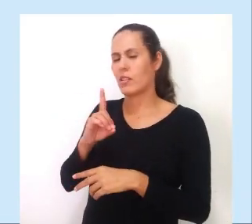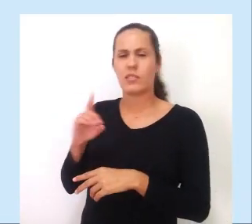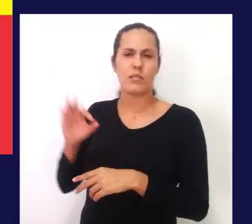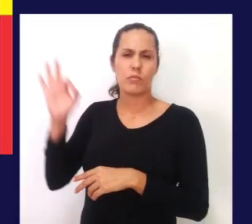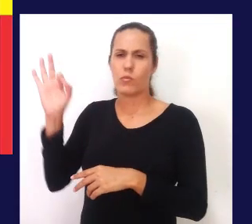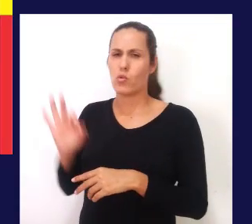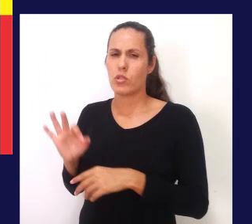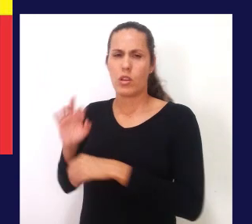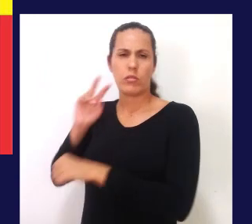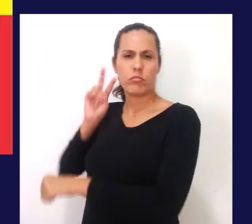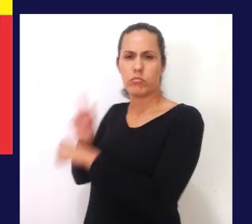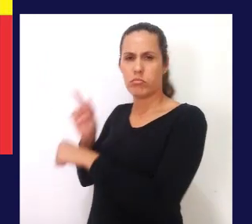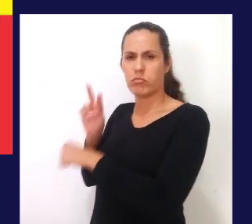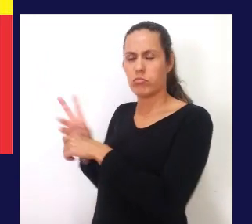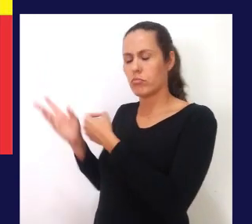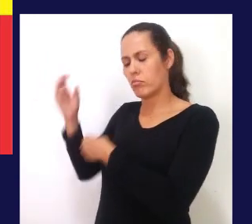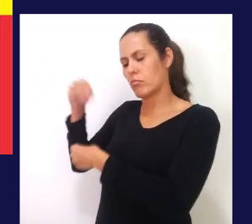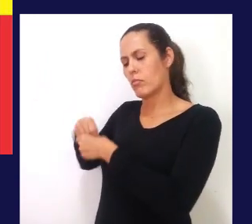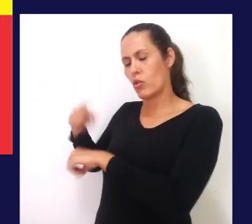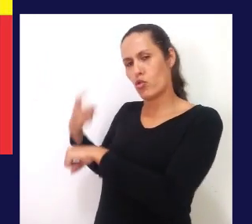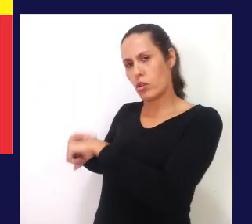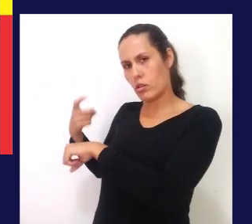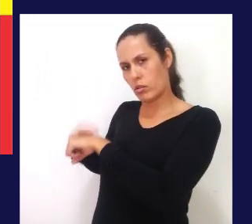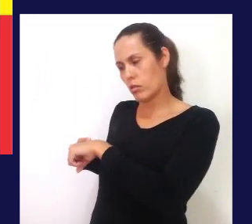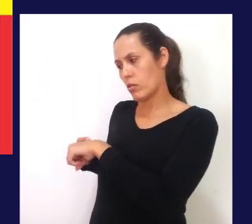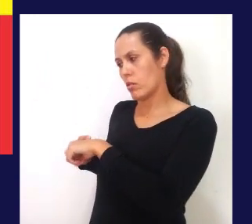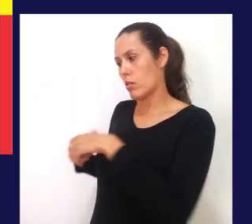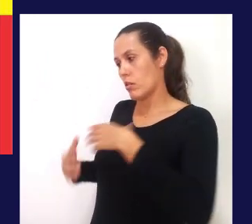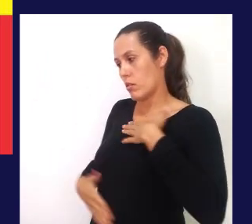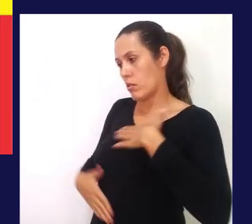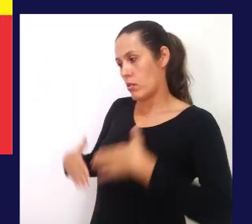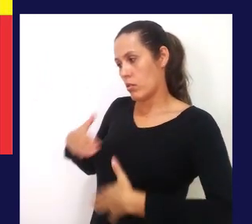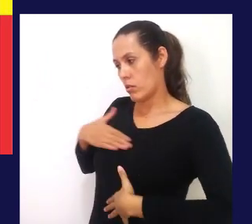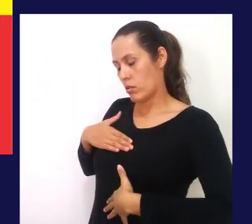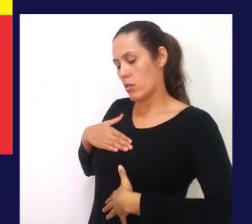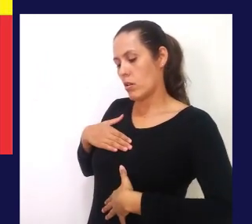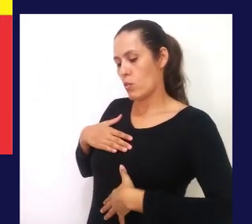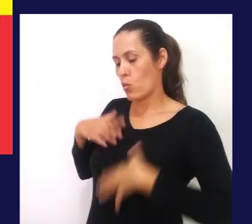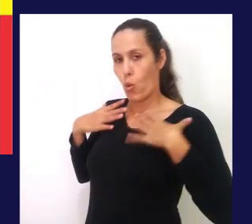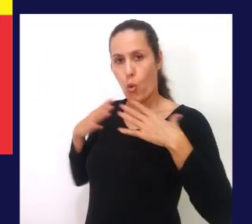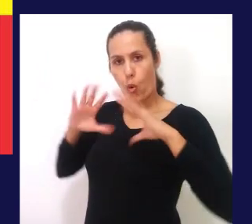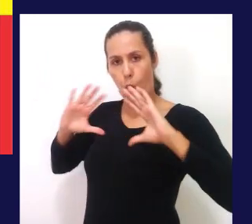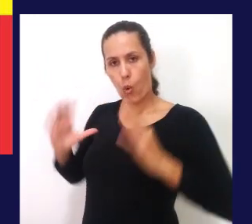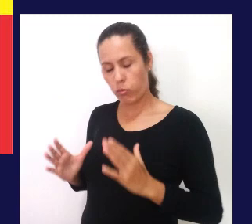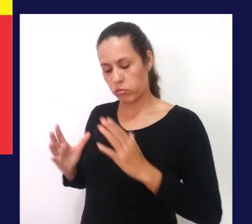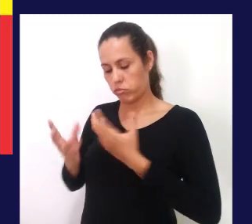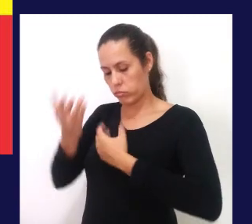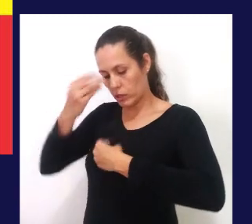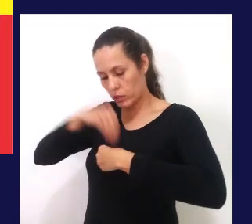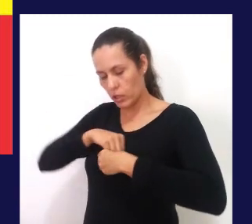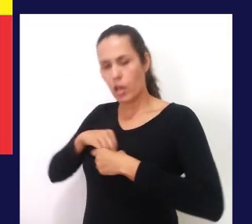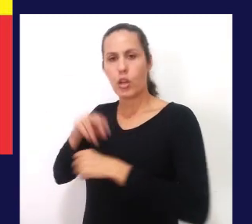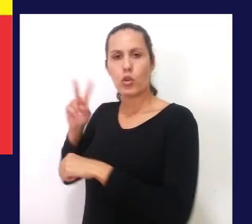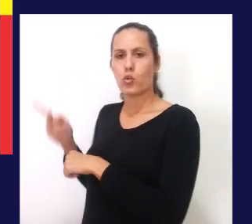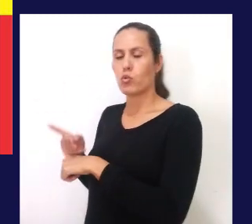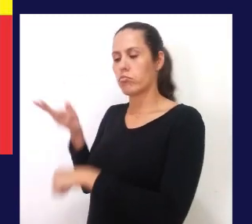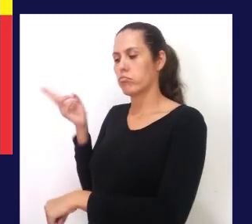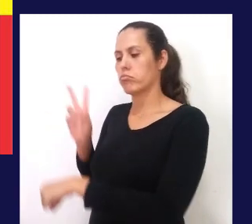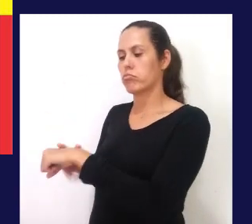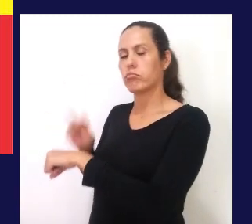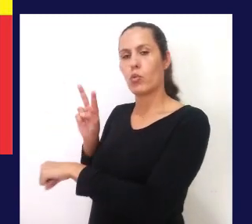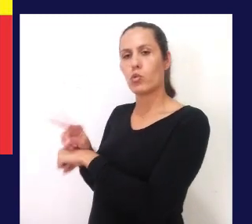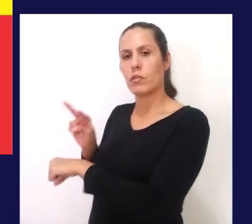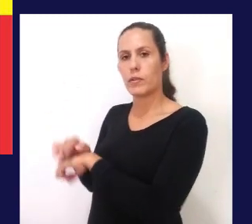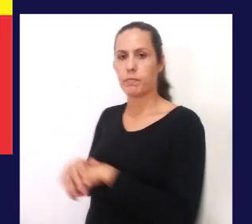imagem que vocês podem observar, ele foi totalmente conservado no gelo, e aí tanto a parte